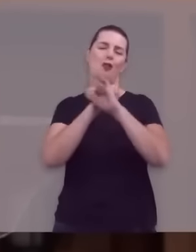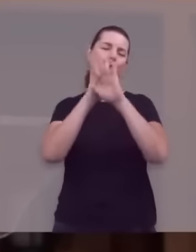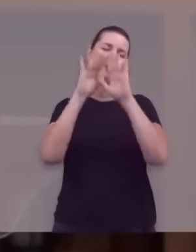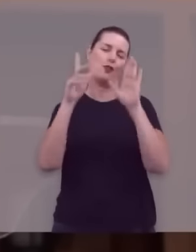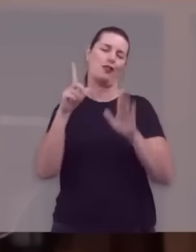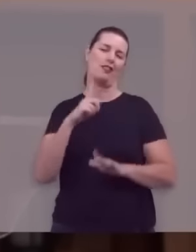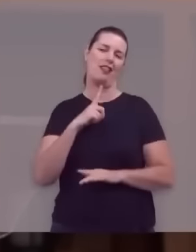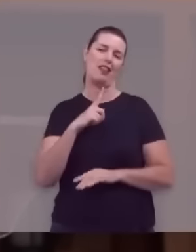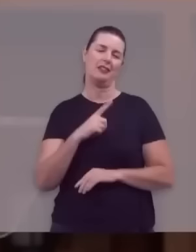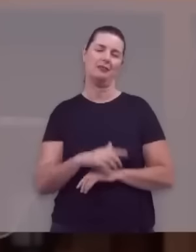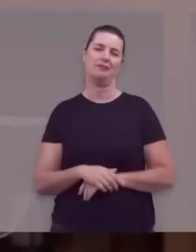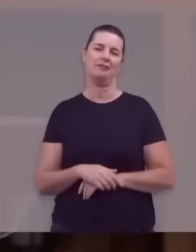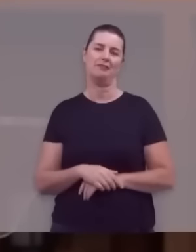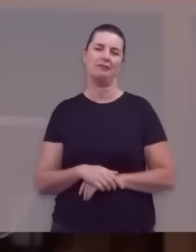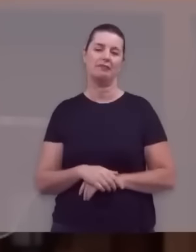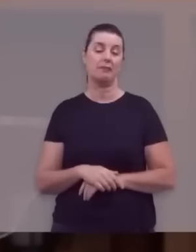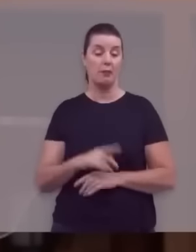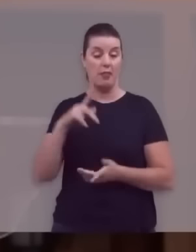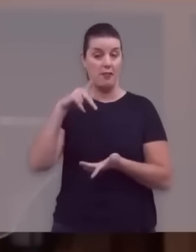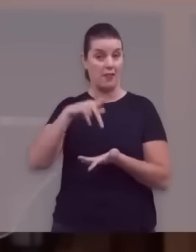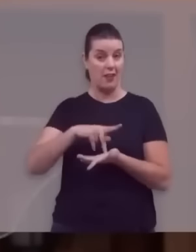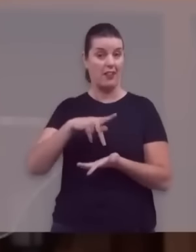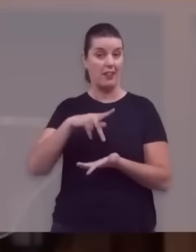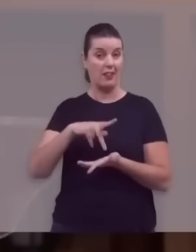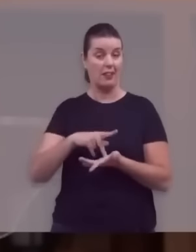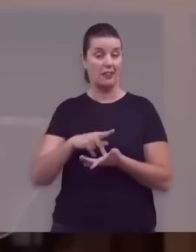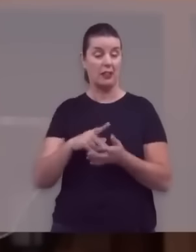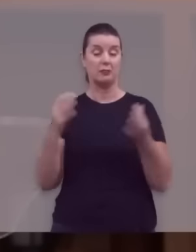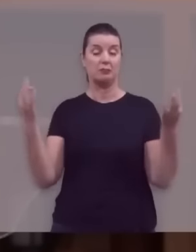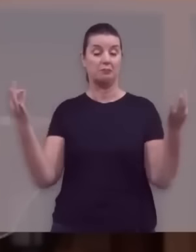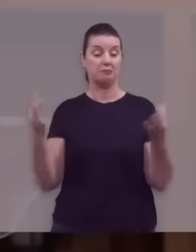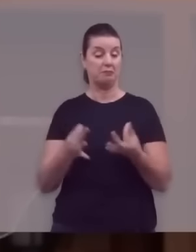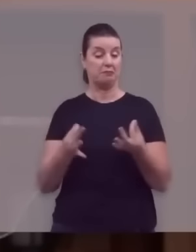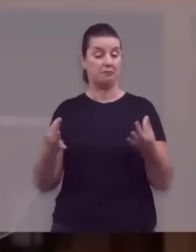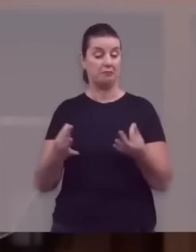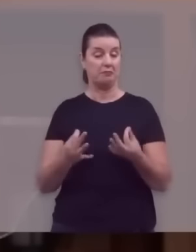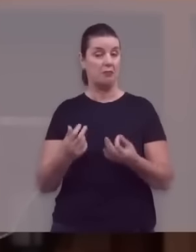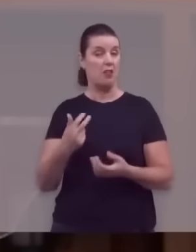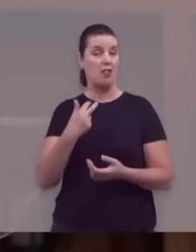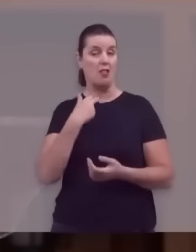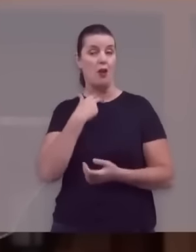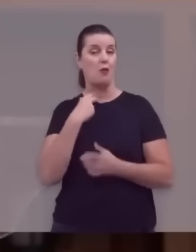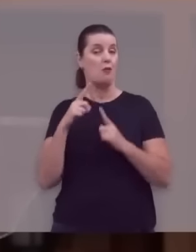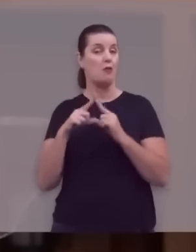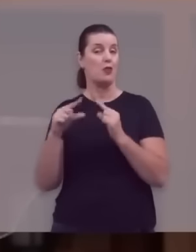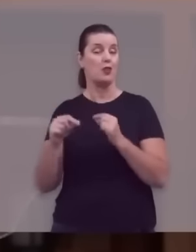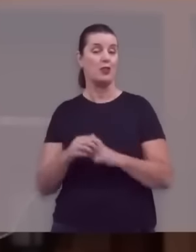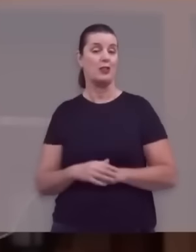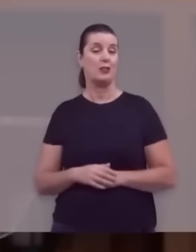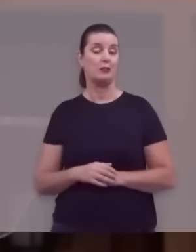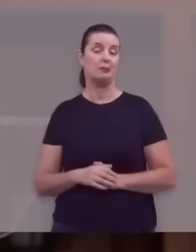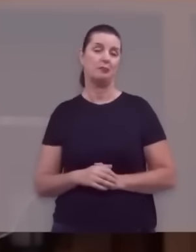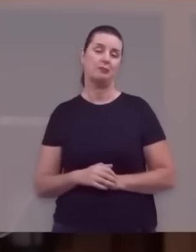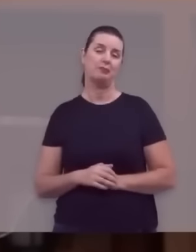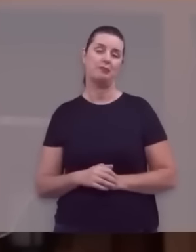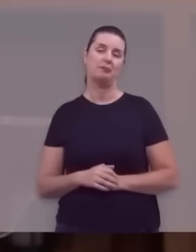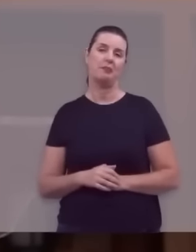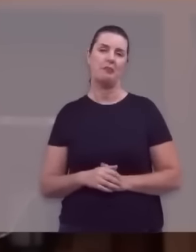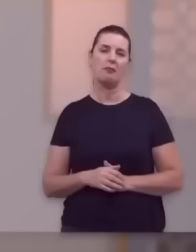gloriosamente se é uma verdade absoluta inegável irrefutável